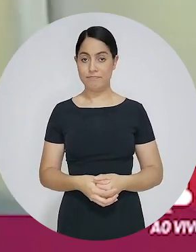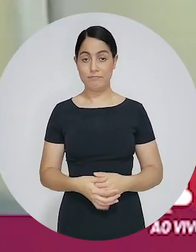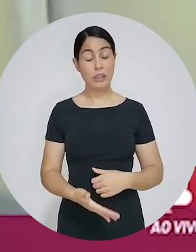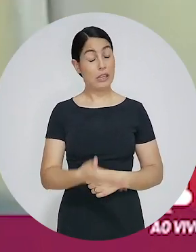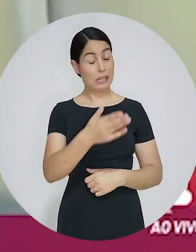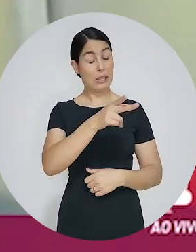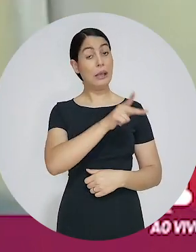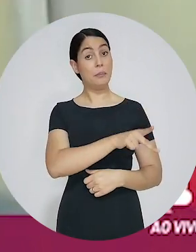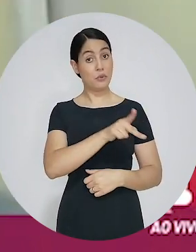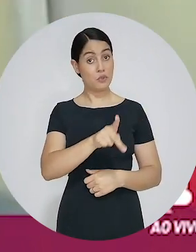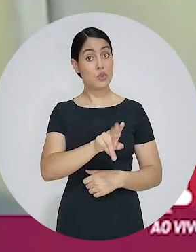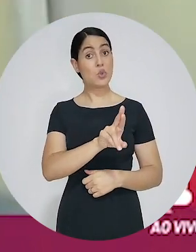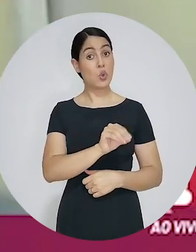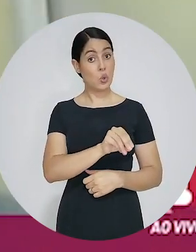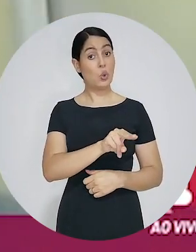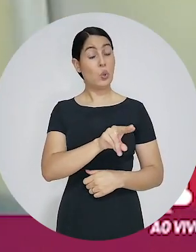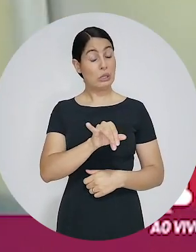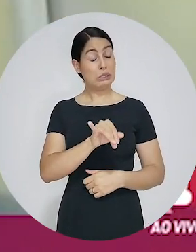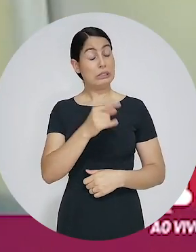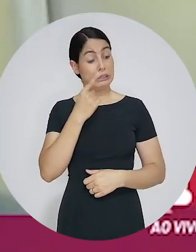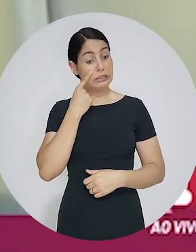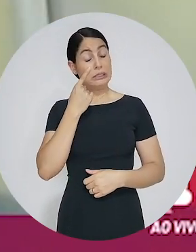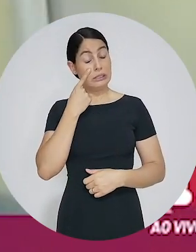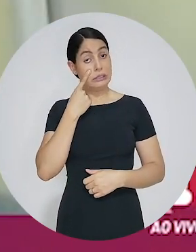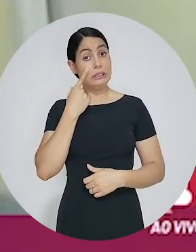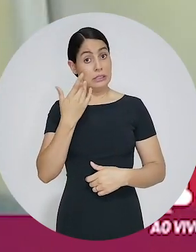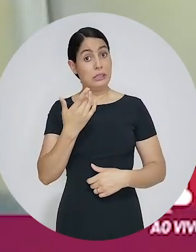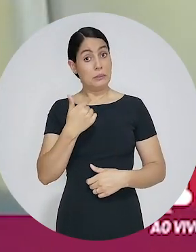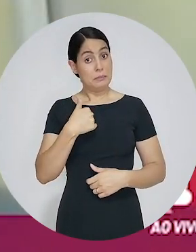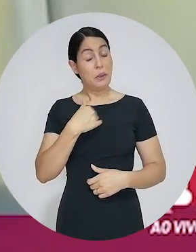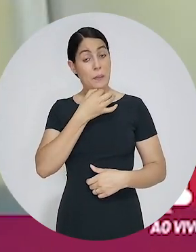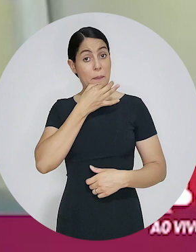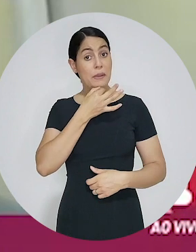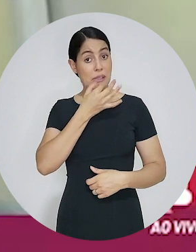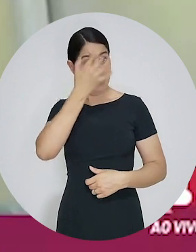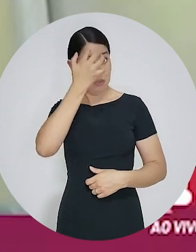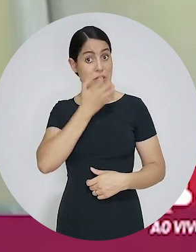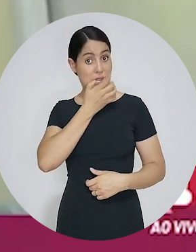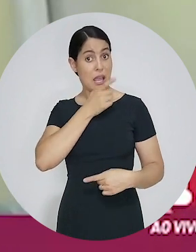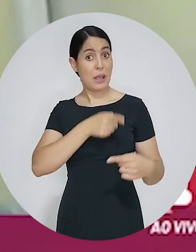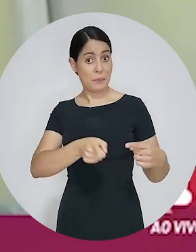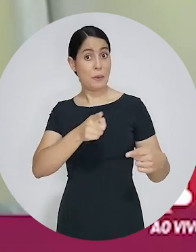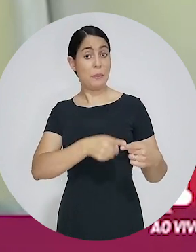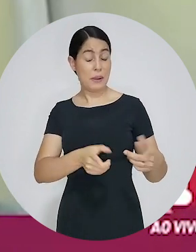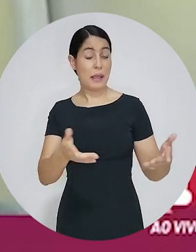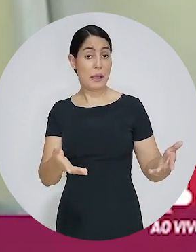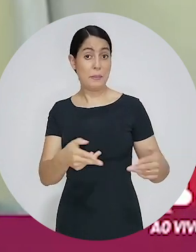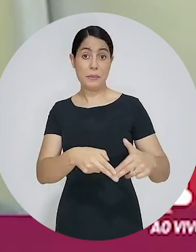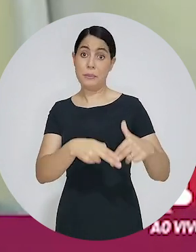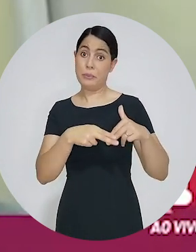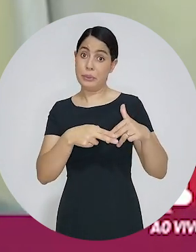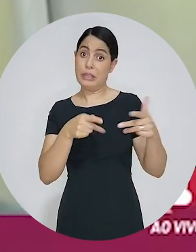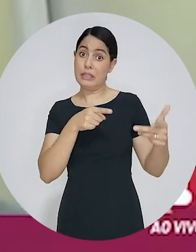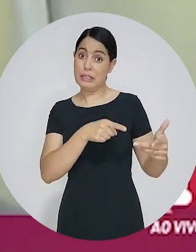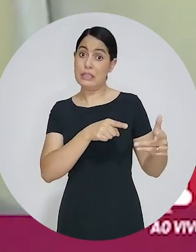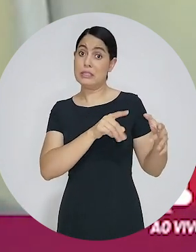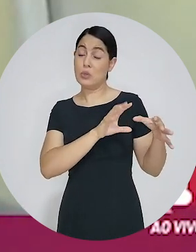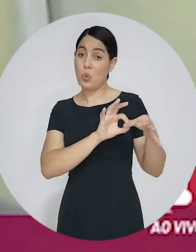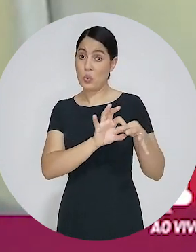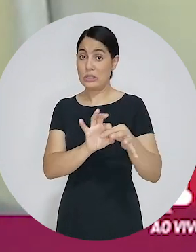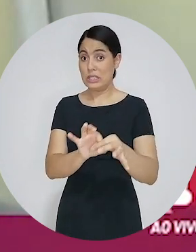Rony, realmente, assim, há problemas que me parecem muito sérios no que tange à